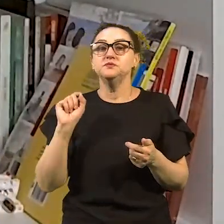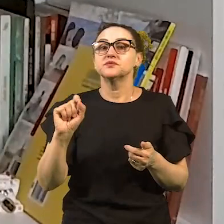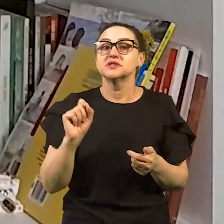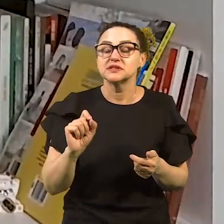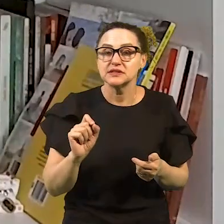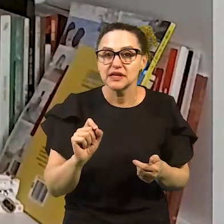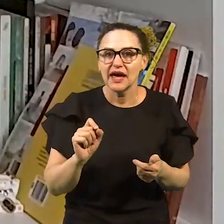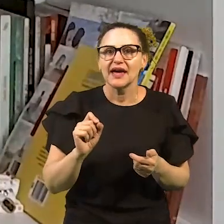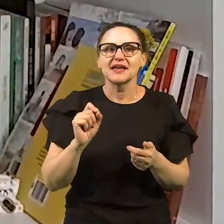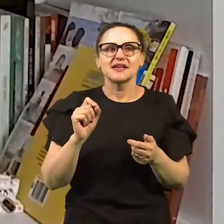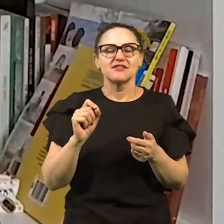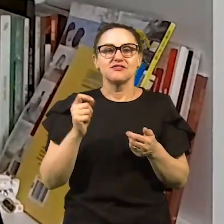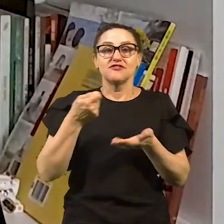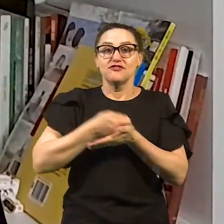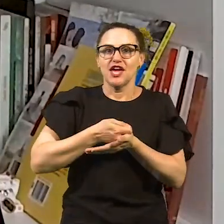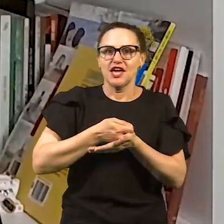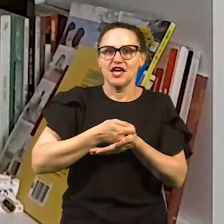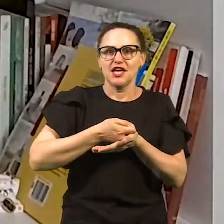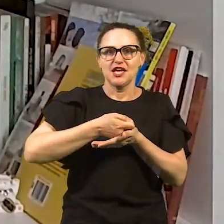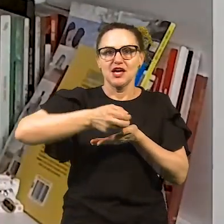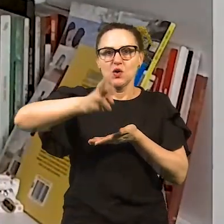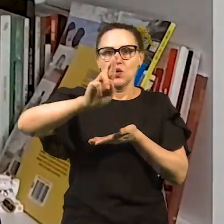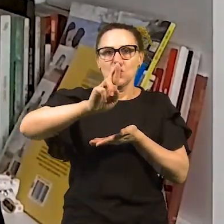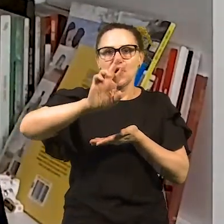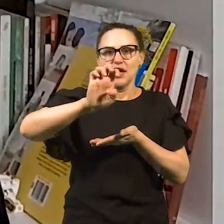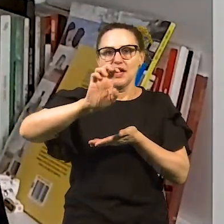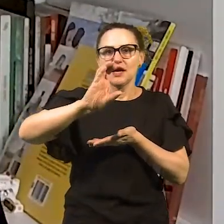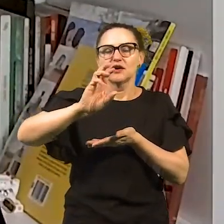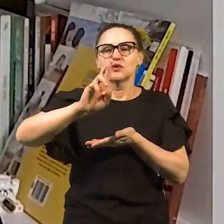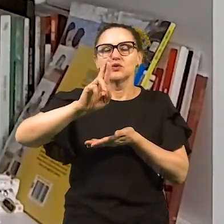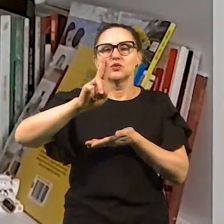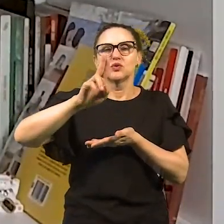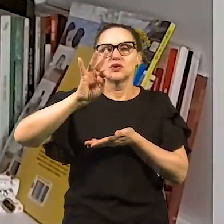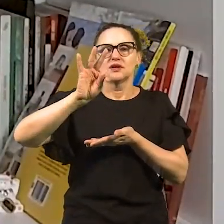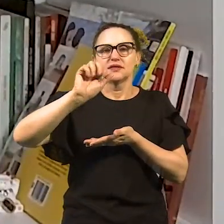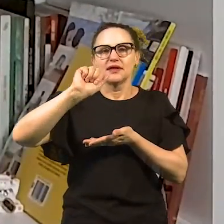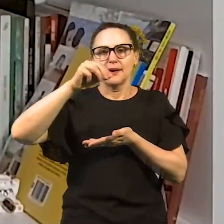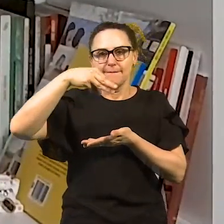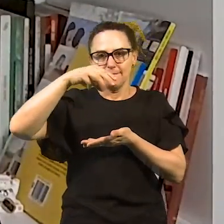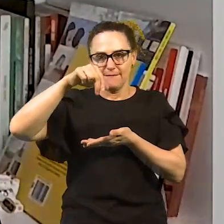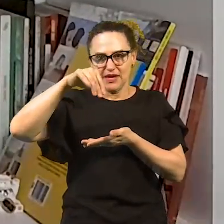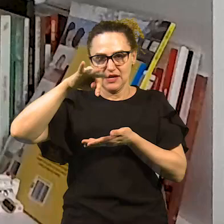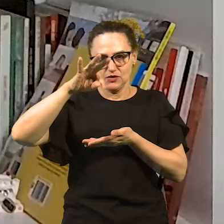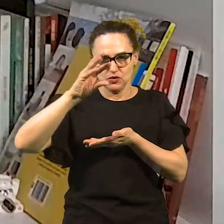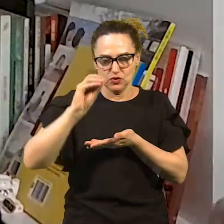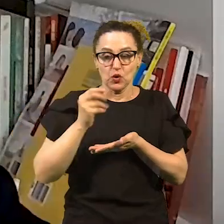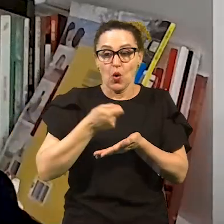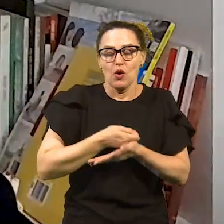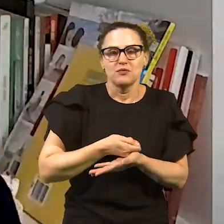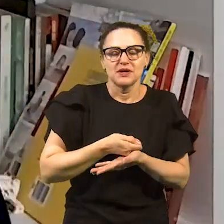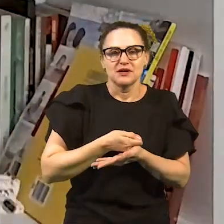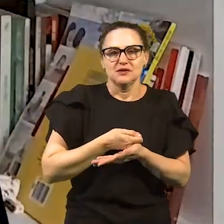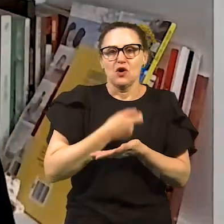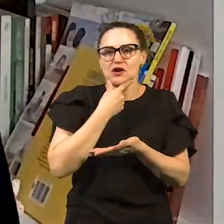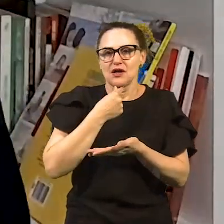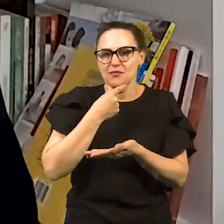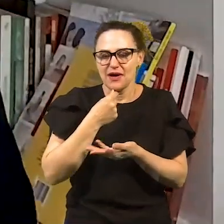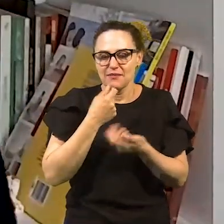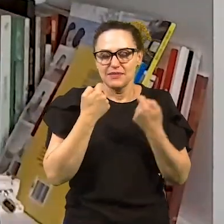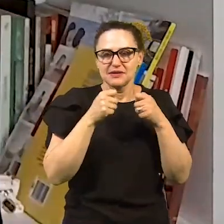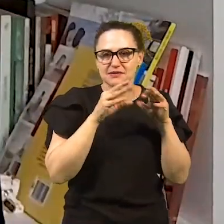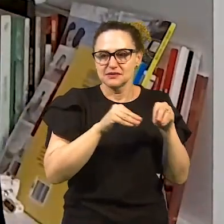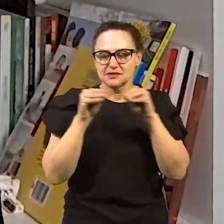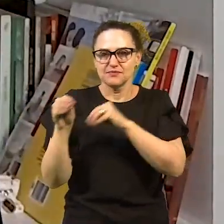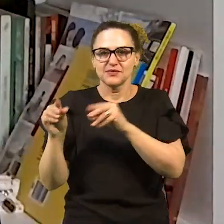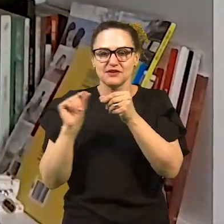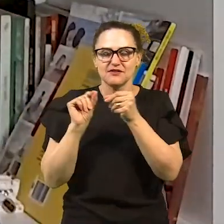vem o recrutamento obrigatório e esse rapaz precisa ser afastado da mãe e ir para uma guerra, a Guerra do Paraguai, que não